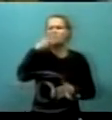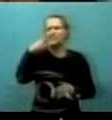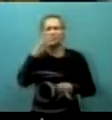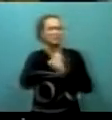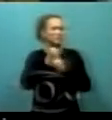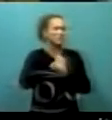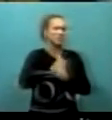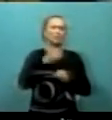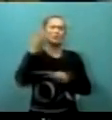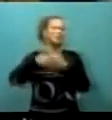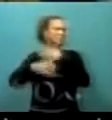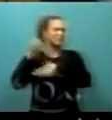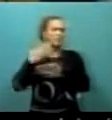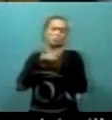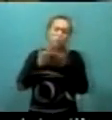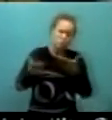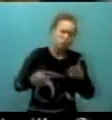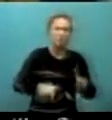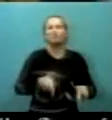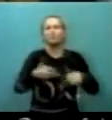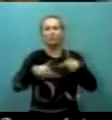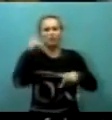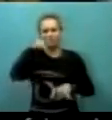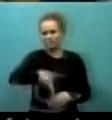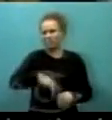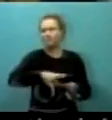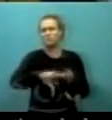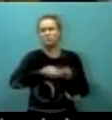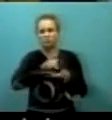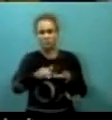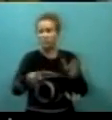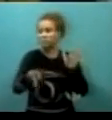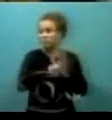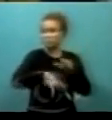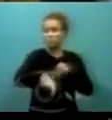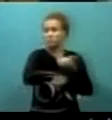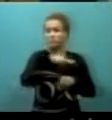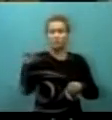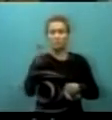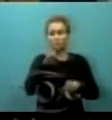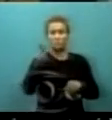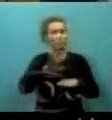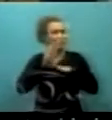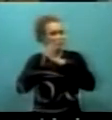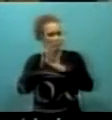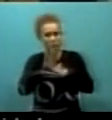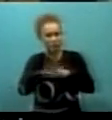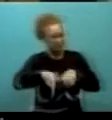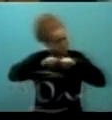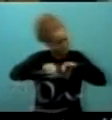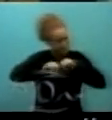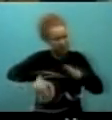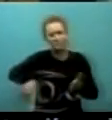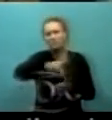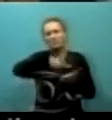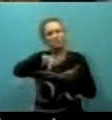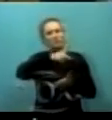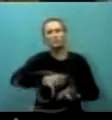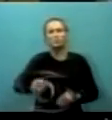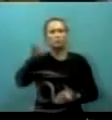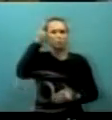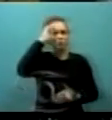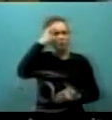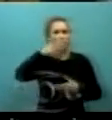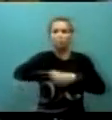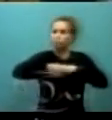anos, Galha, como também é conhecida, contribuiu para a dança e a cultura em Joinville, o que foi motivo de homenagem por